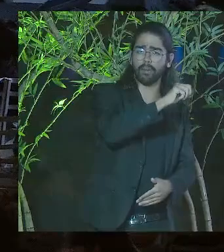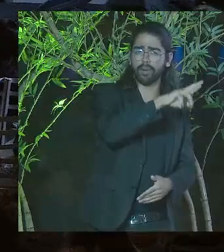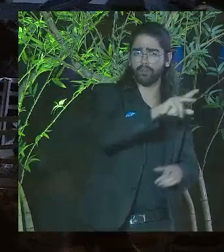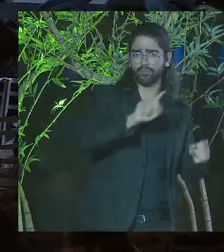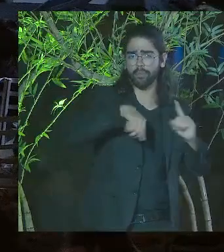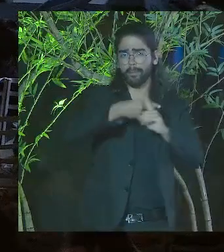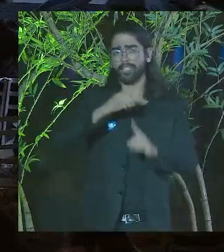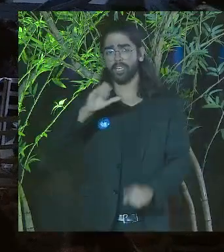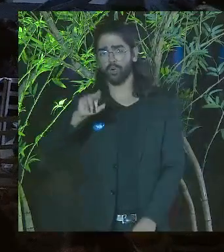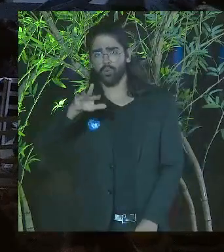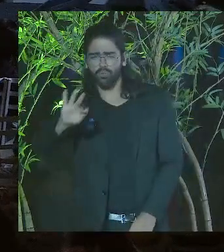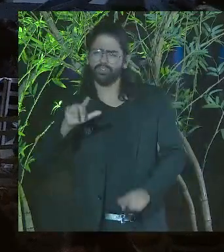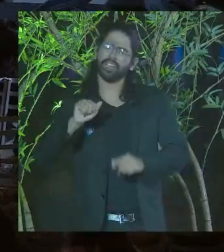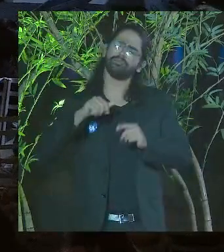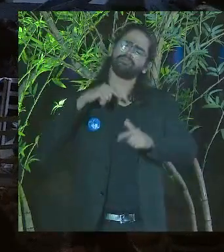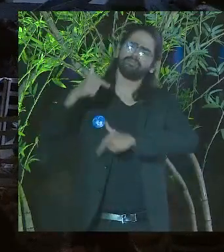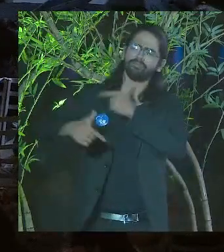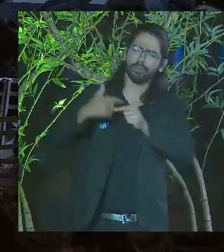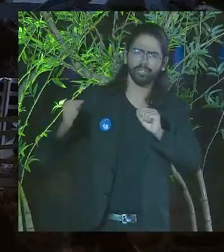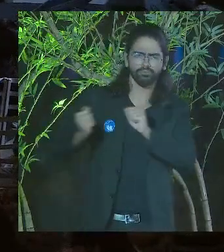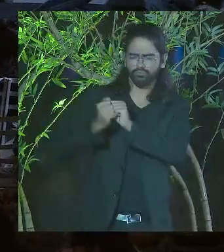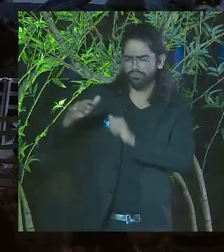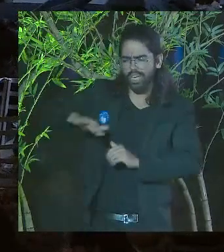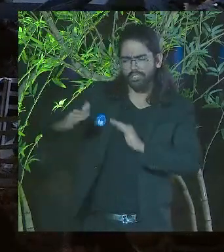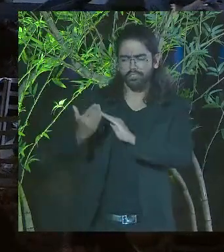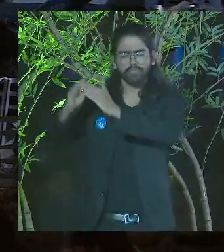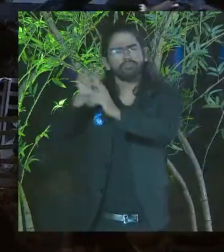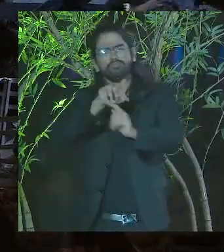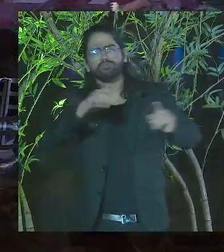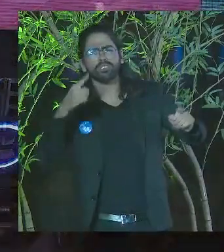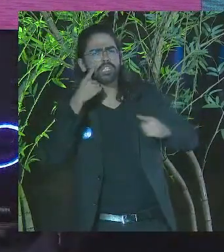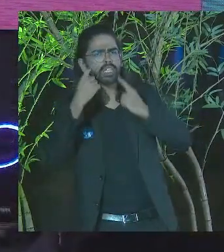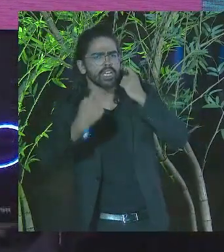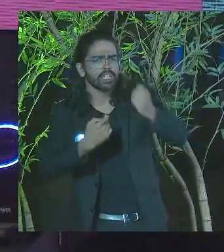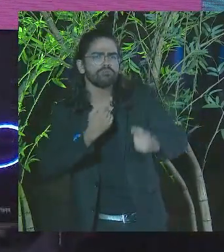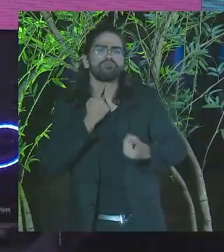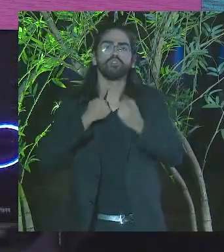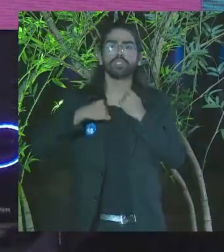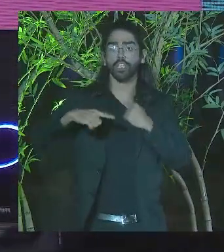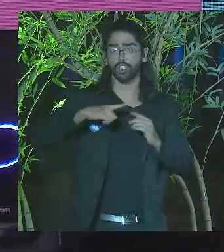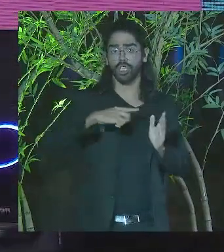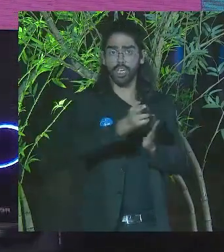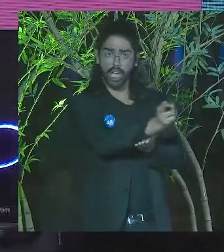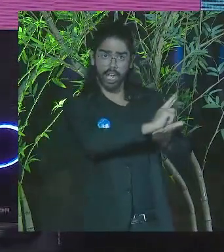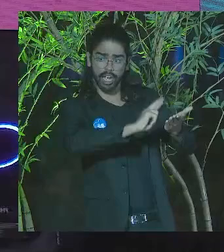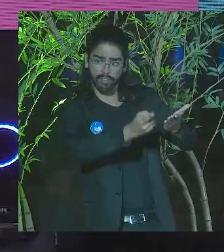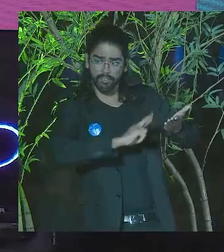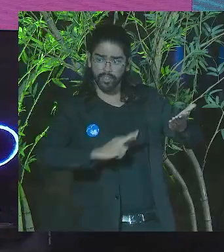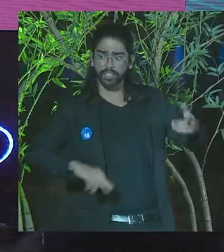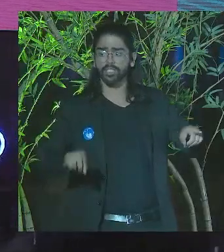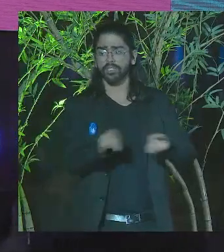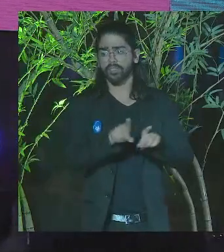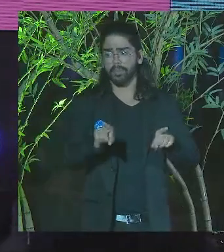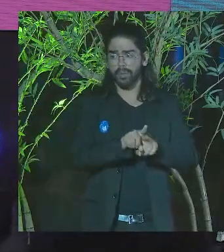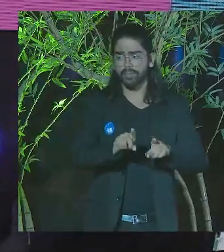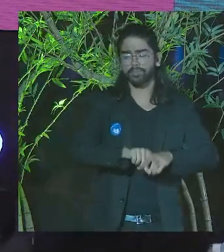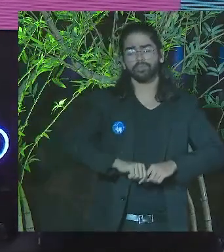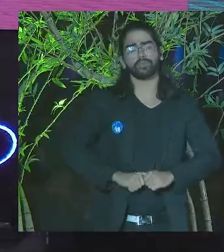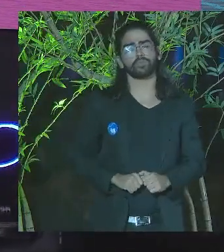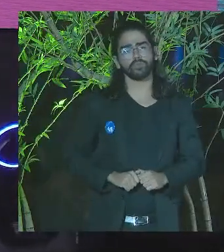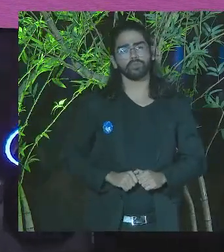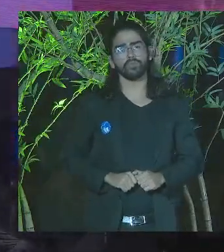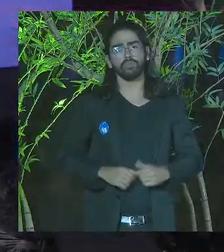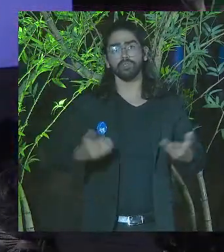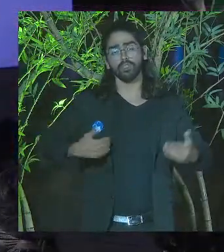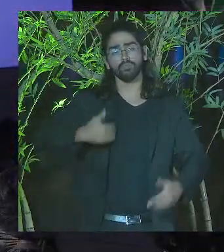dentro desses territórios. Quem quiser aí ler os textos e tudo lá na revista do MIT, também tem muita coisa. E